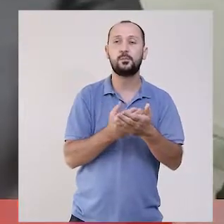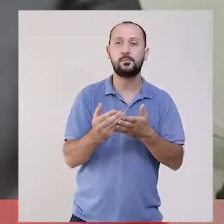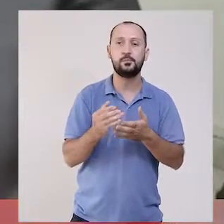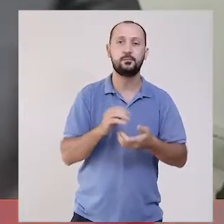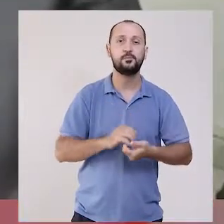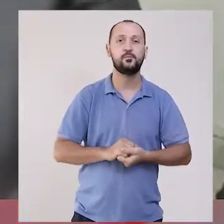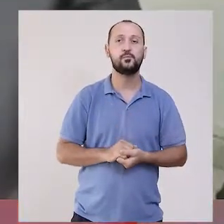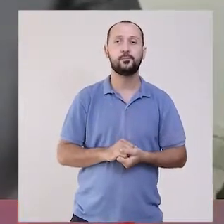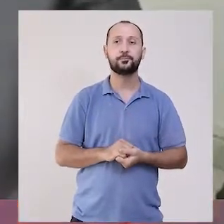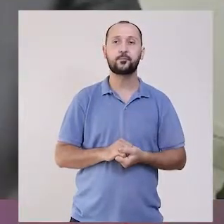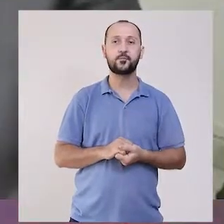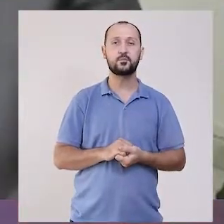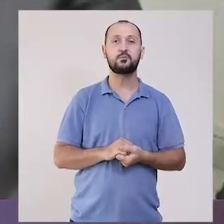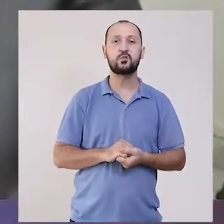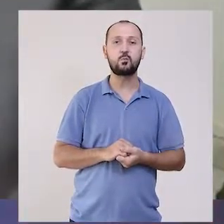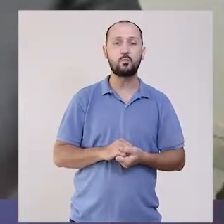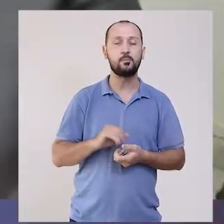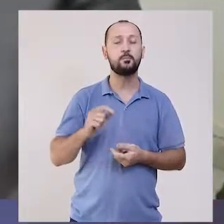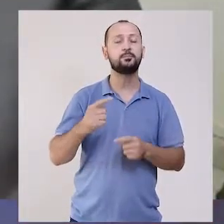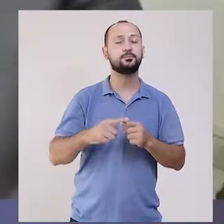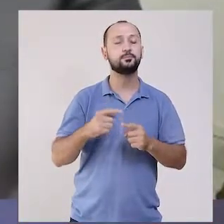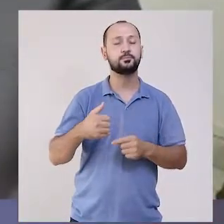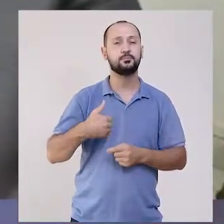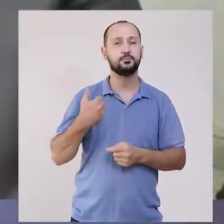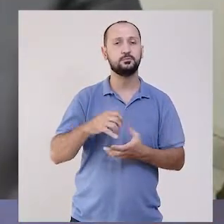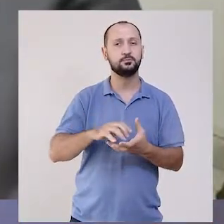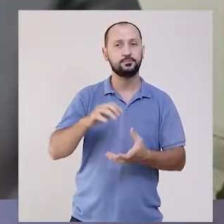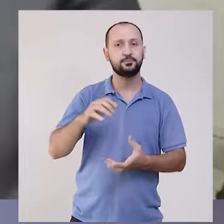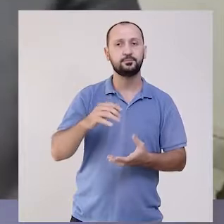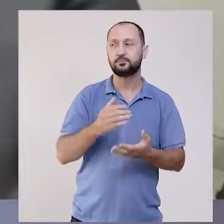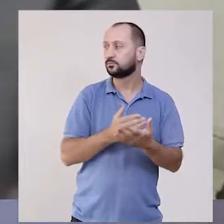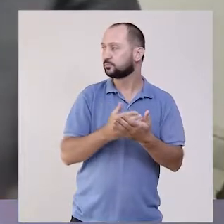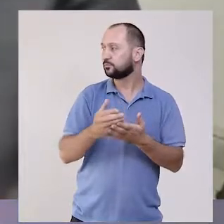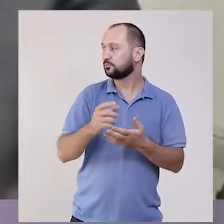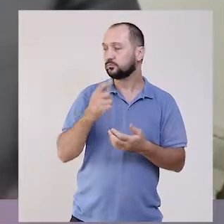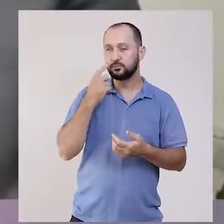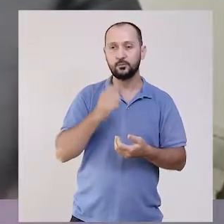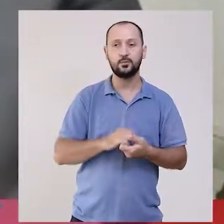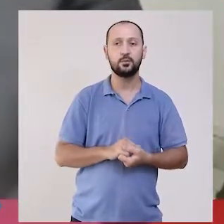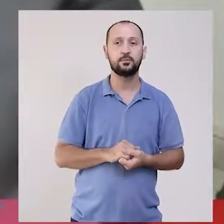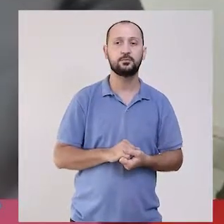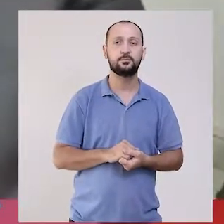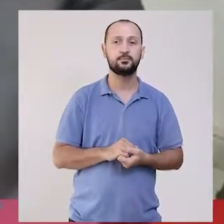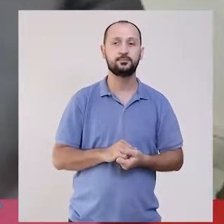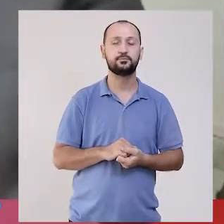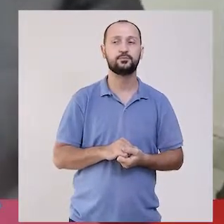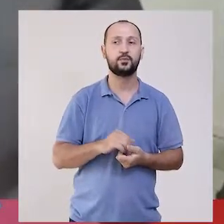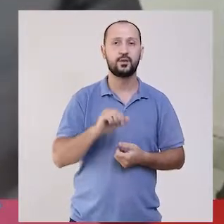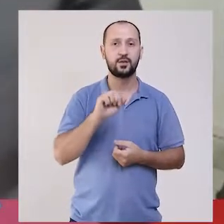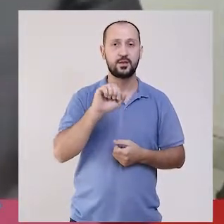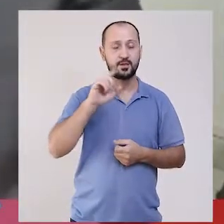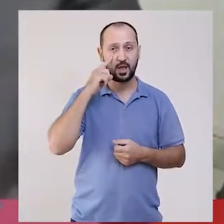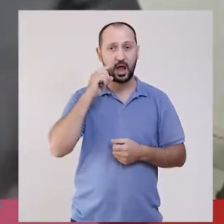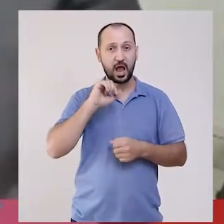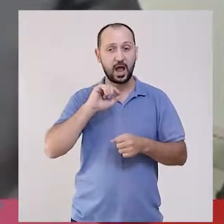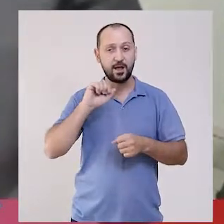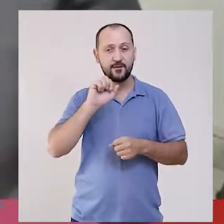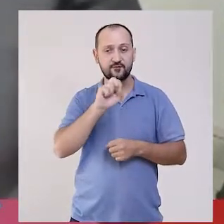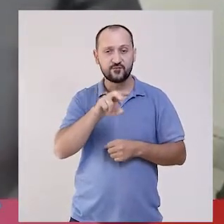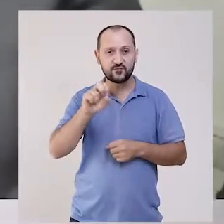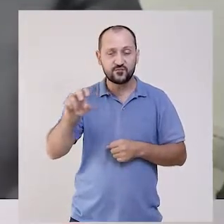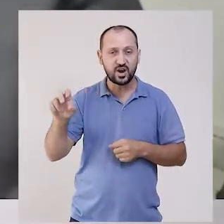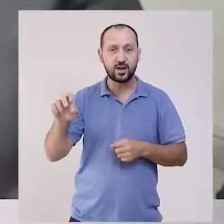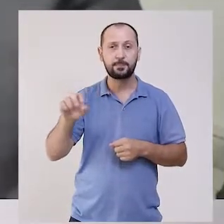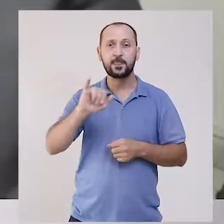aí que vem a complicação. O indivíduo idoso, ele tem a infecção inicialmente viral. A infecção viral já é